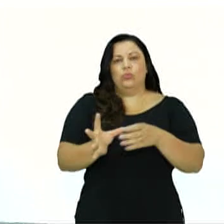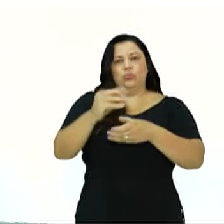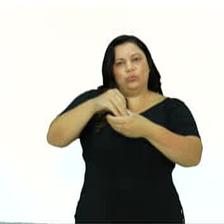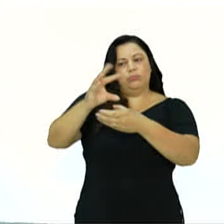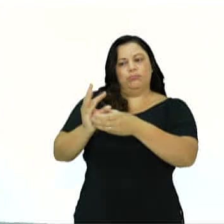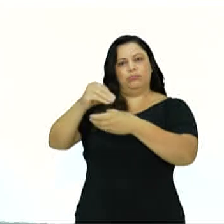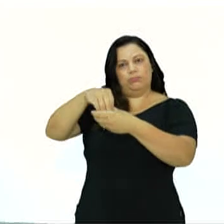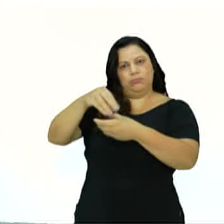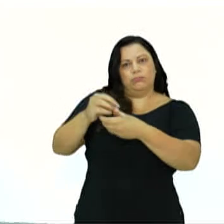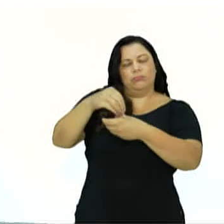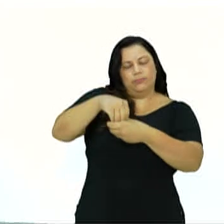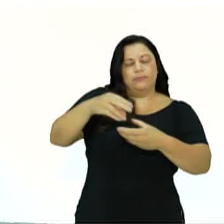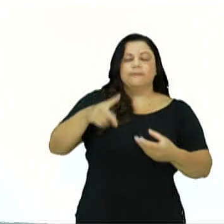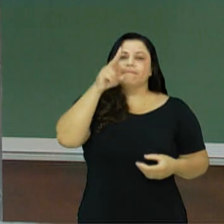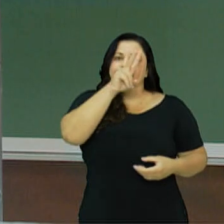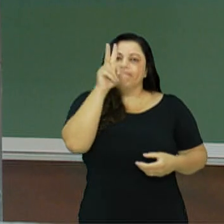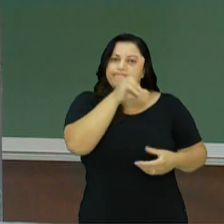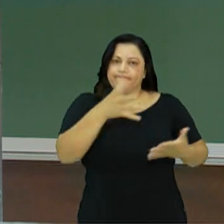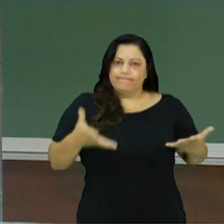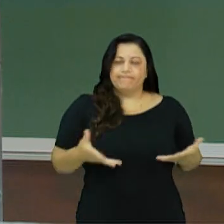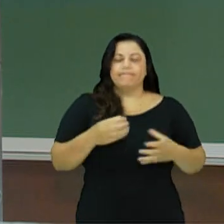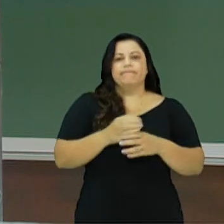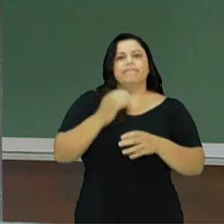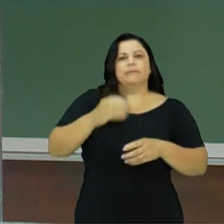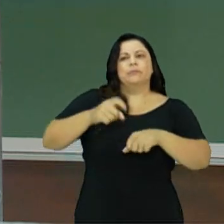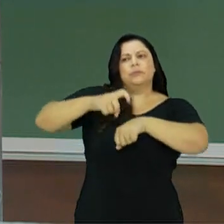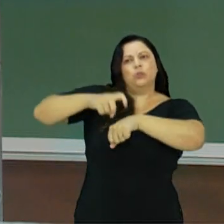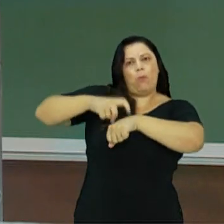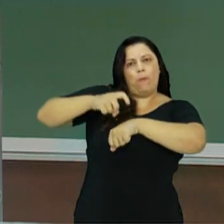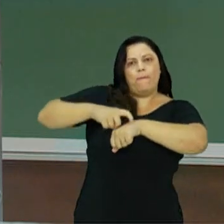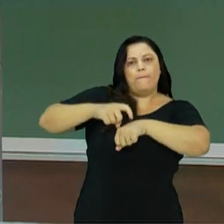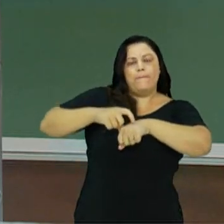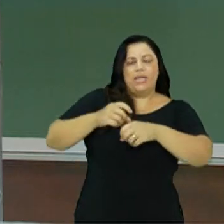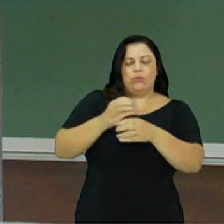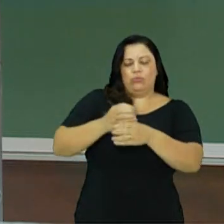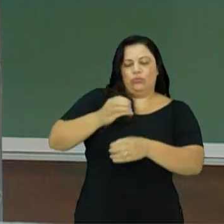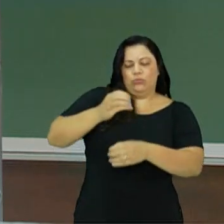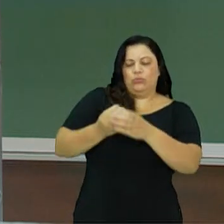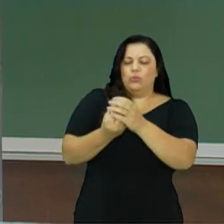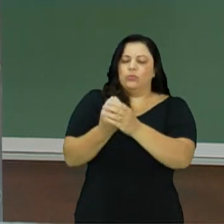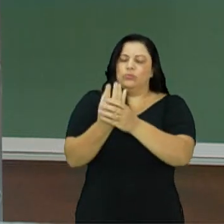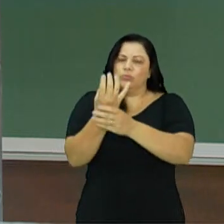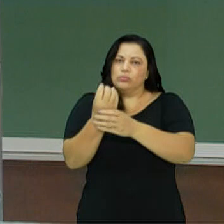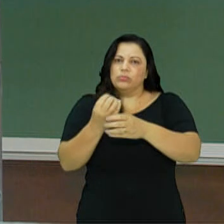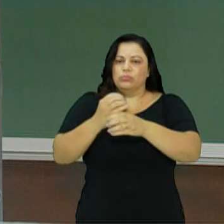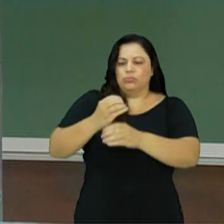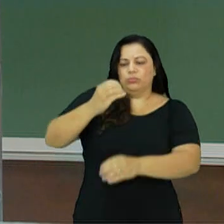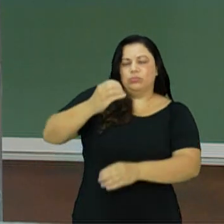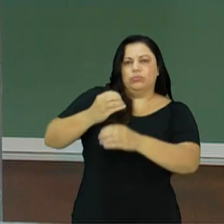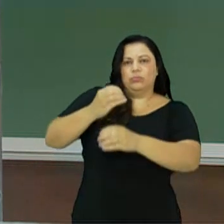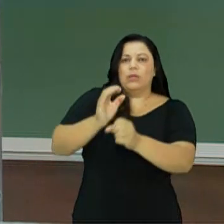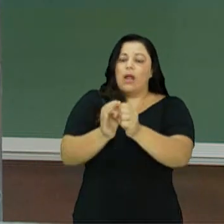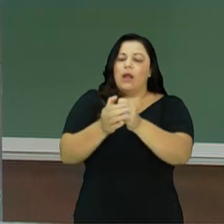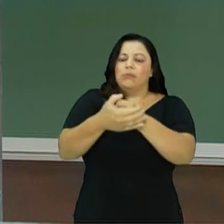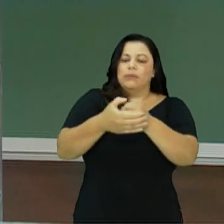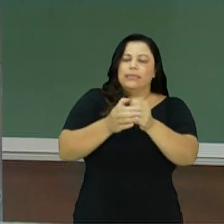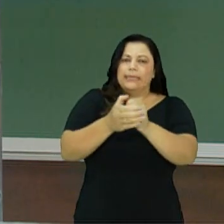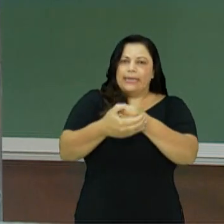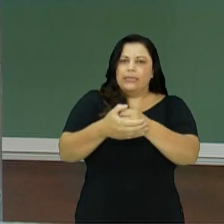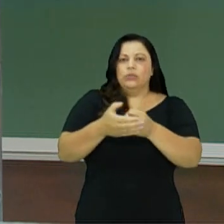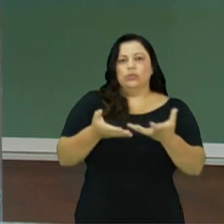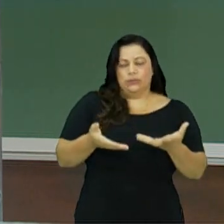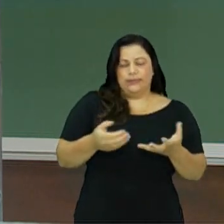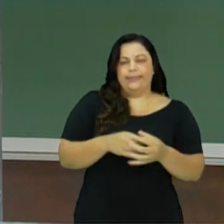lembrando assim que num determinado momento, né, na formação do osso, né, previamente é uma cartilagem que vai recebendo o